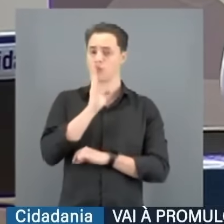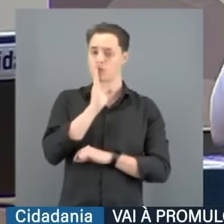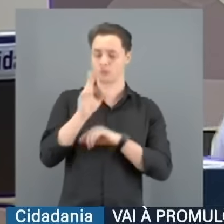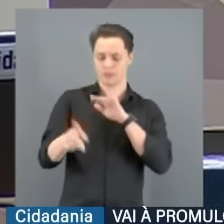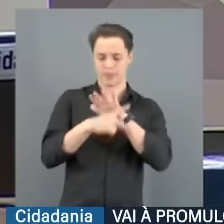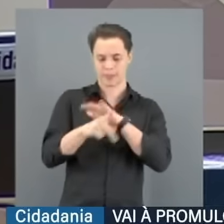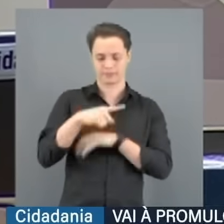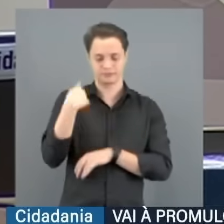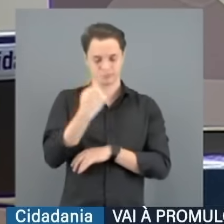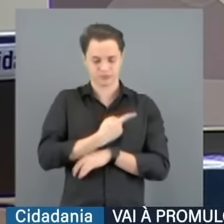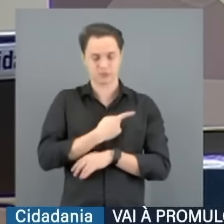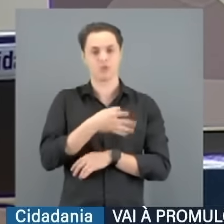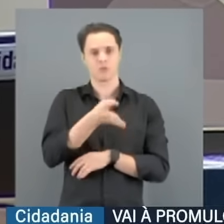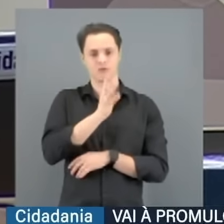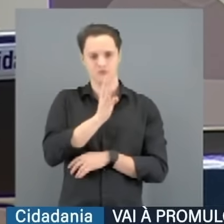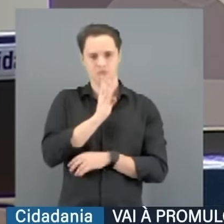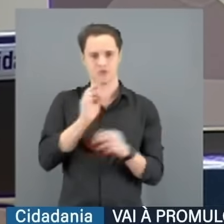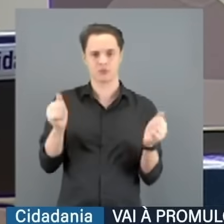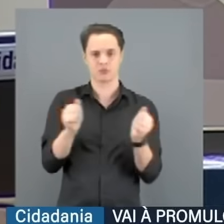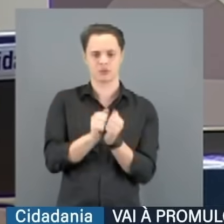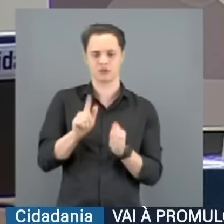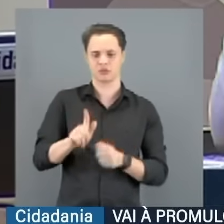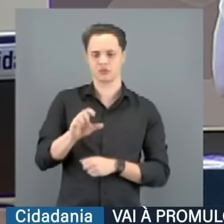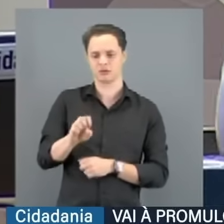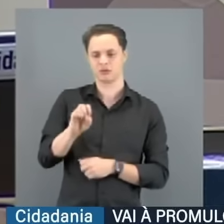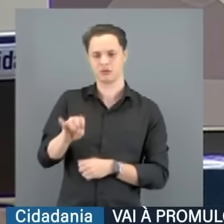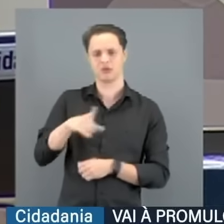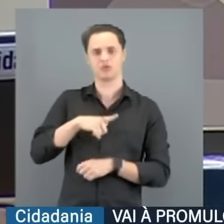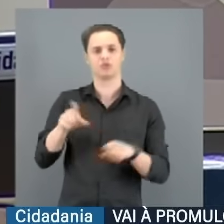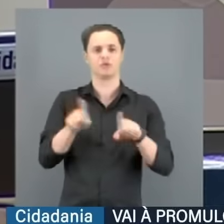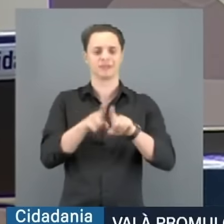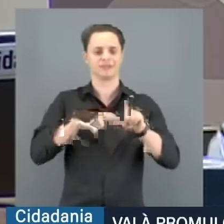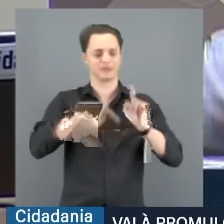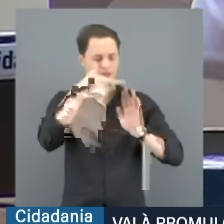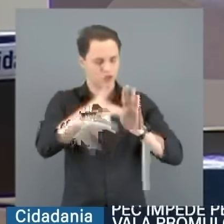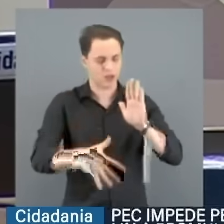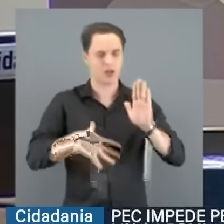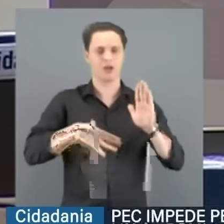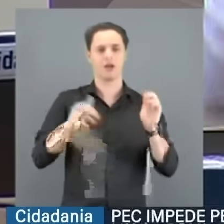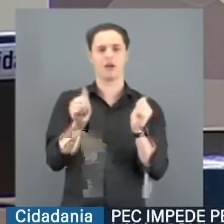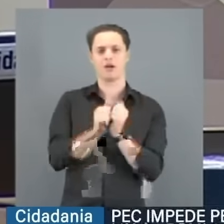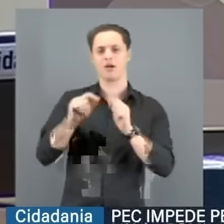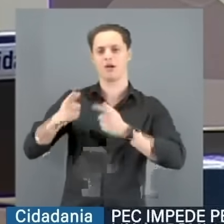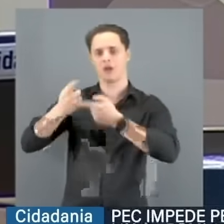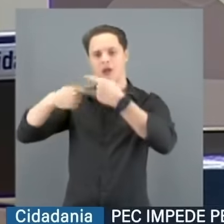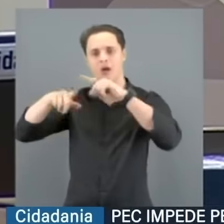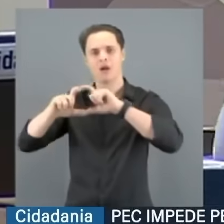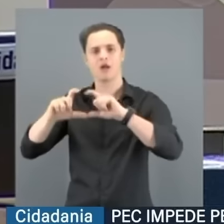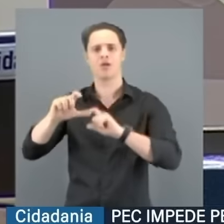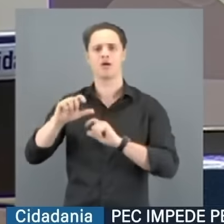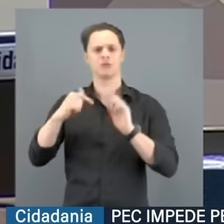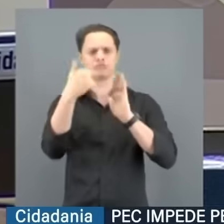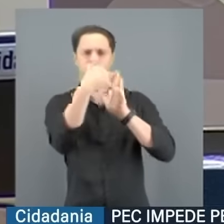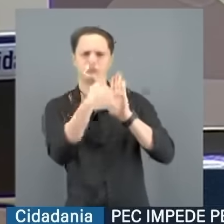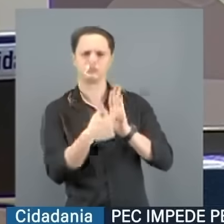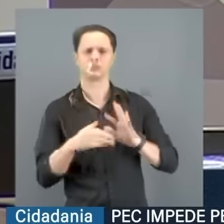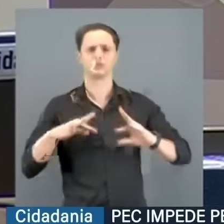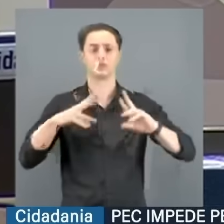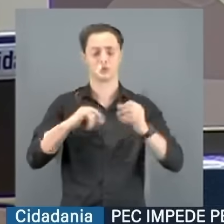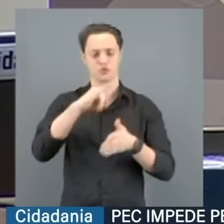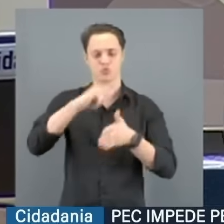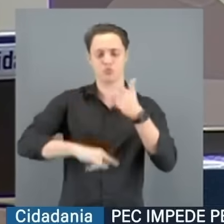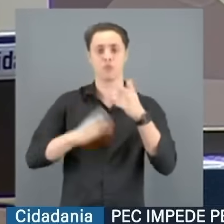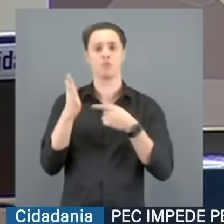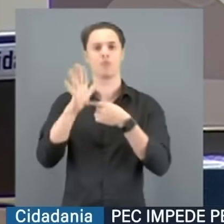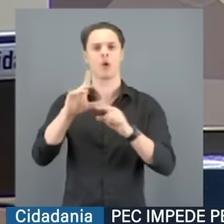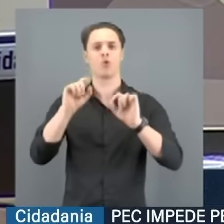da sindicância do GSI, em cima, na verdade, do relatório da ABIN, todos esses documentos apontam da fala